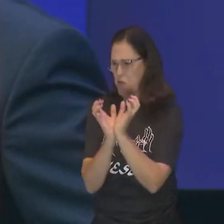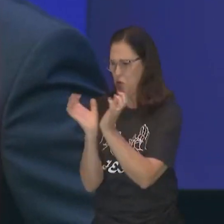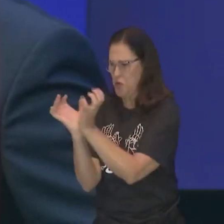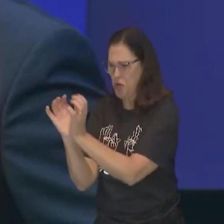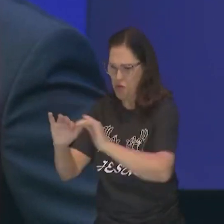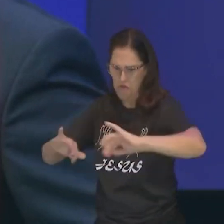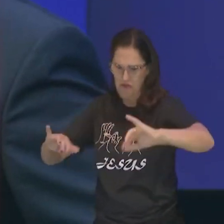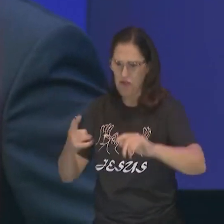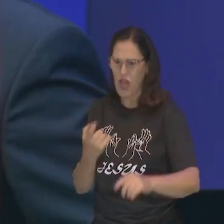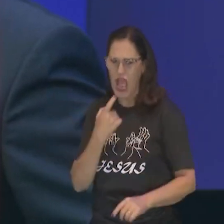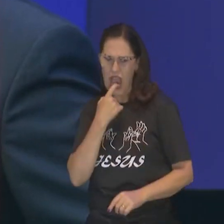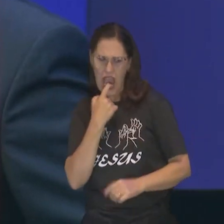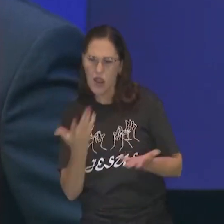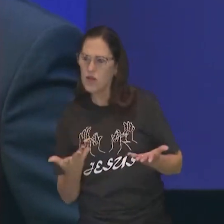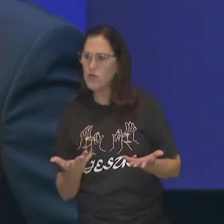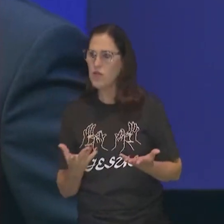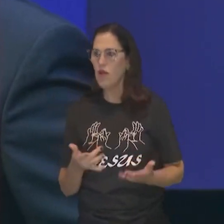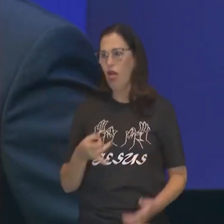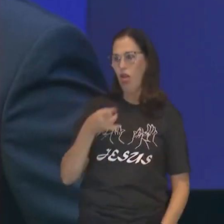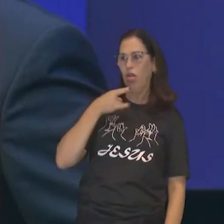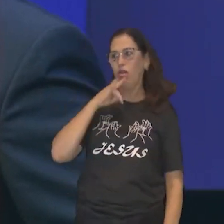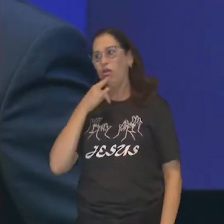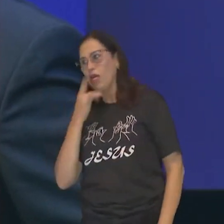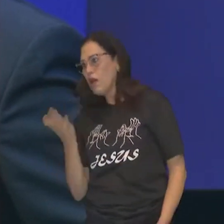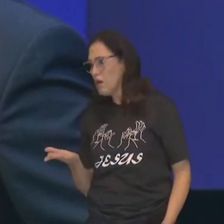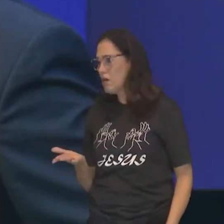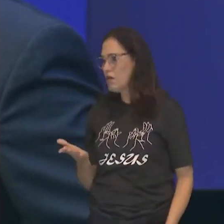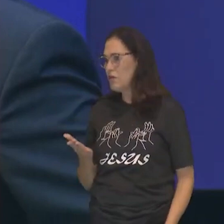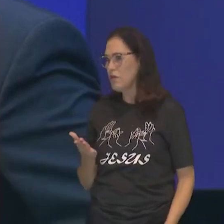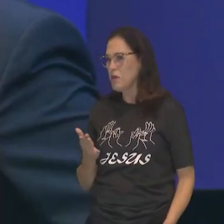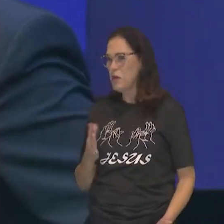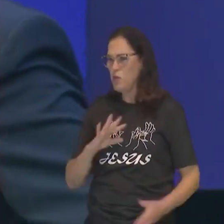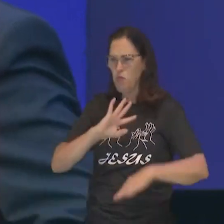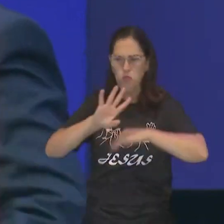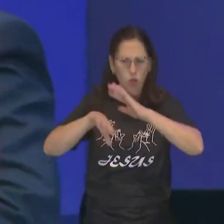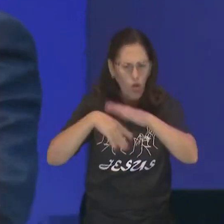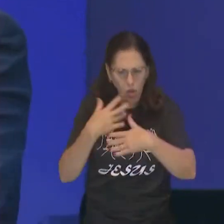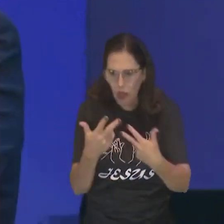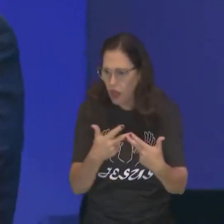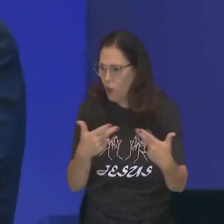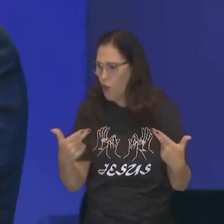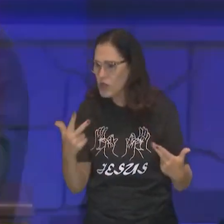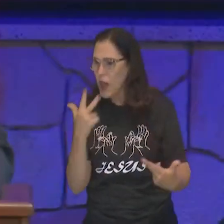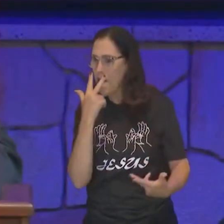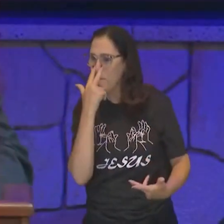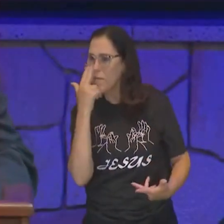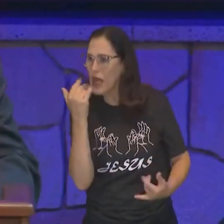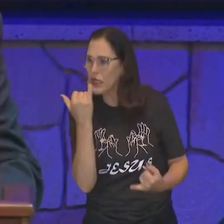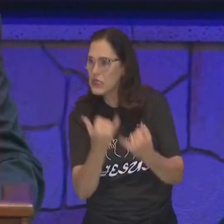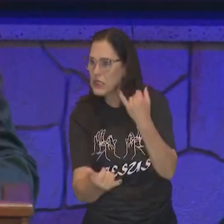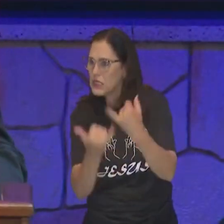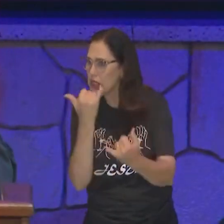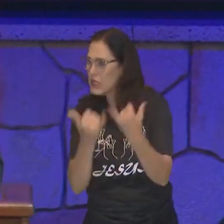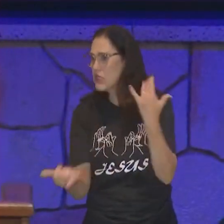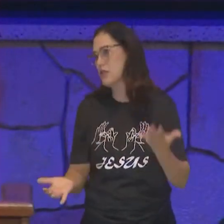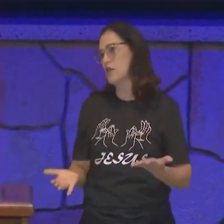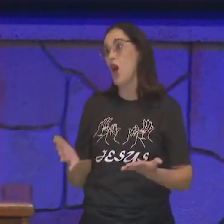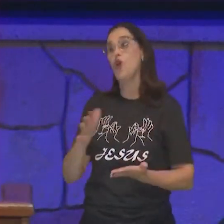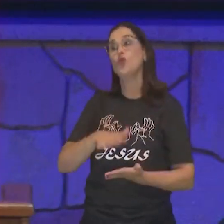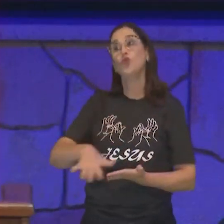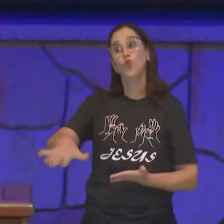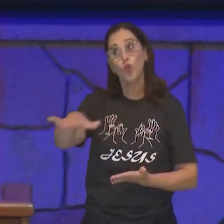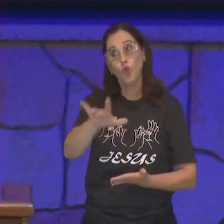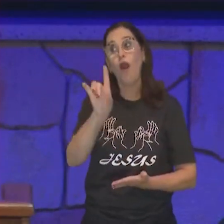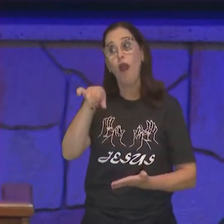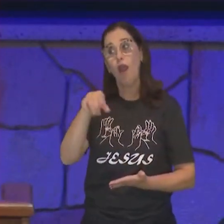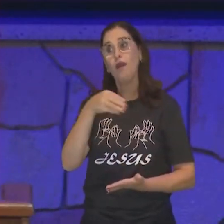facções e inveja, embriaguez, orgias e coisas semelhantes. Tudo isto